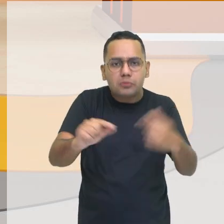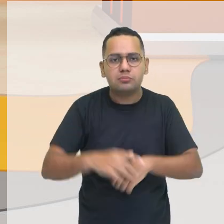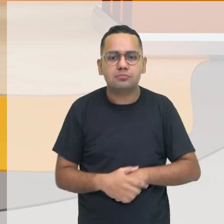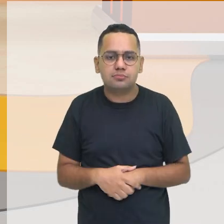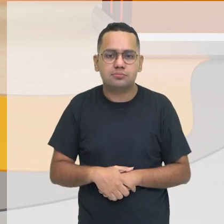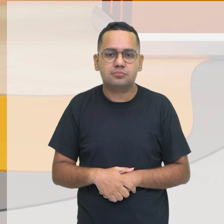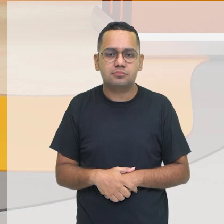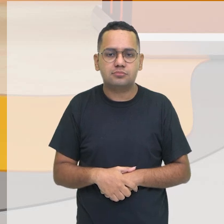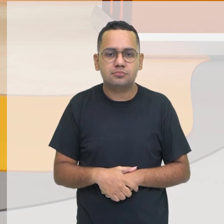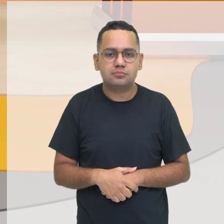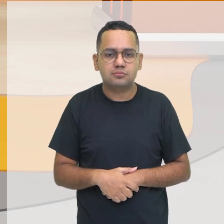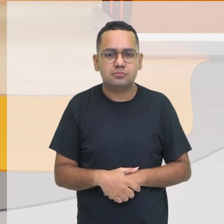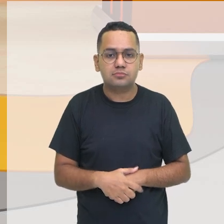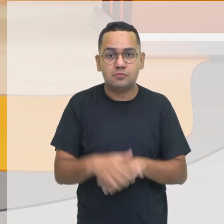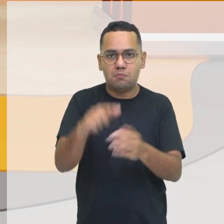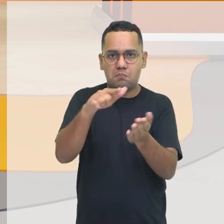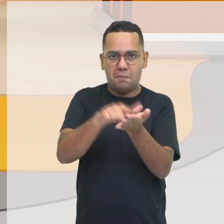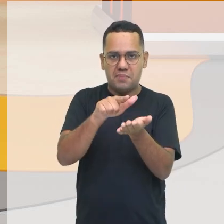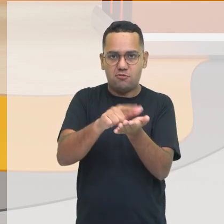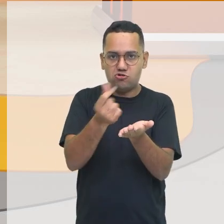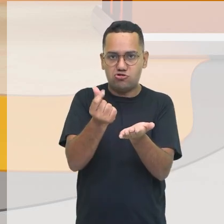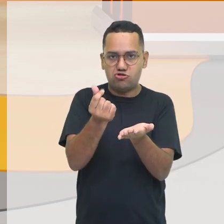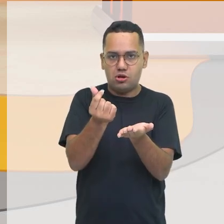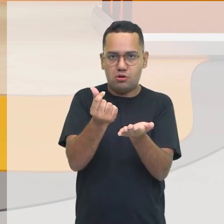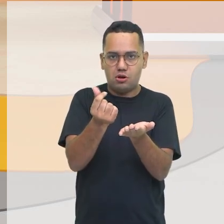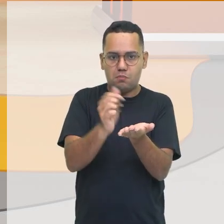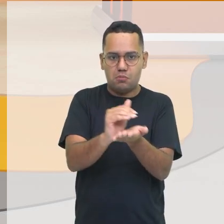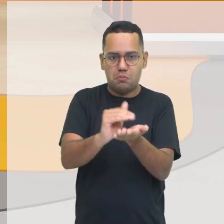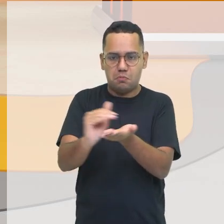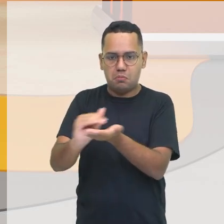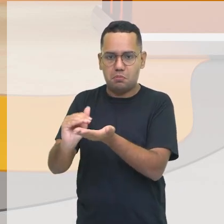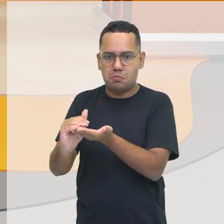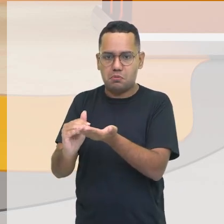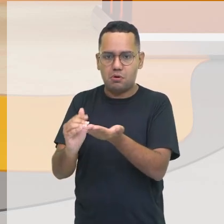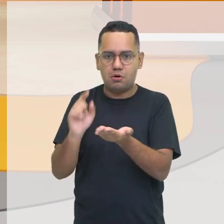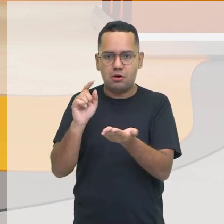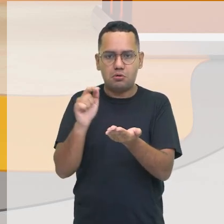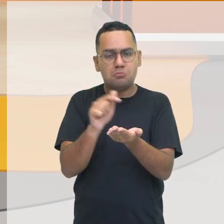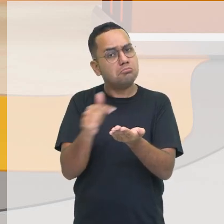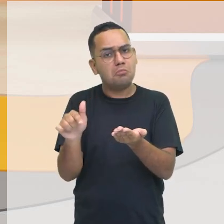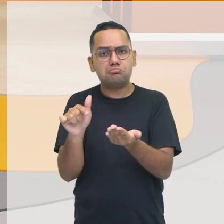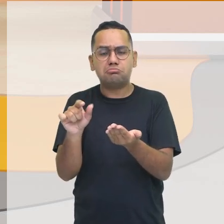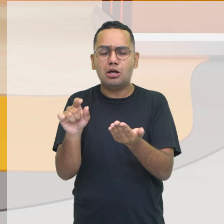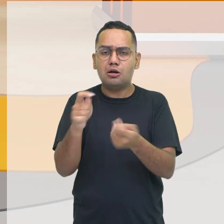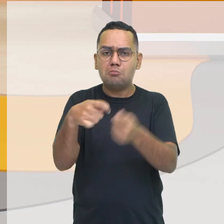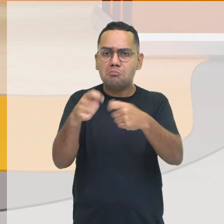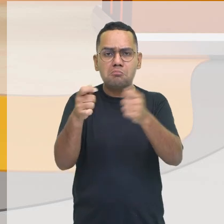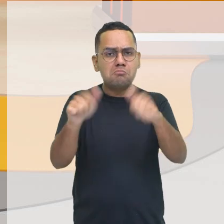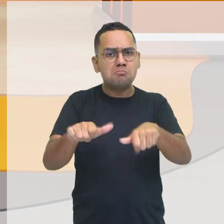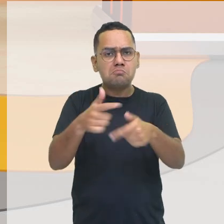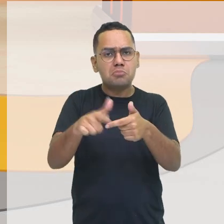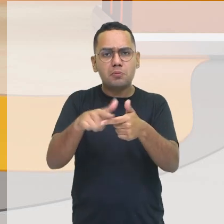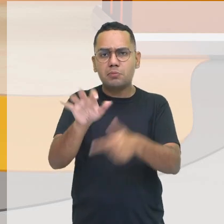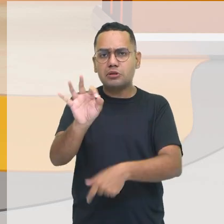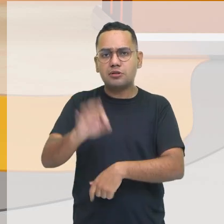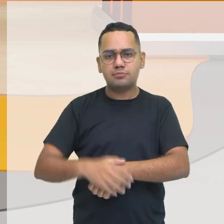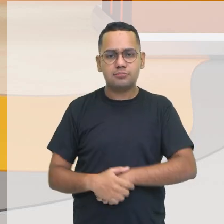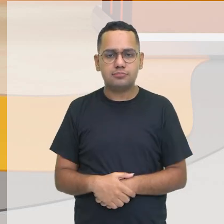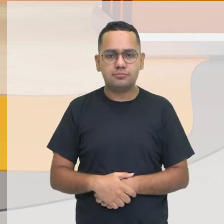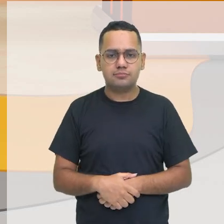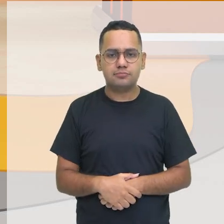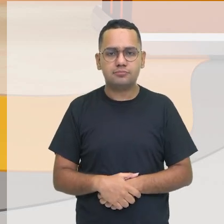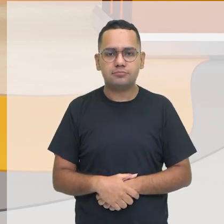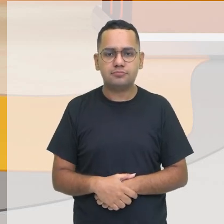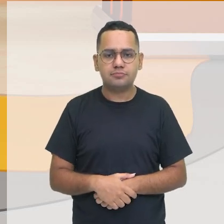de papel moeda, a produção de cédulas não vai conter uma crise econômica. O que pode conter uma